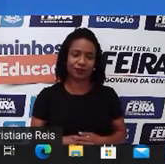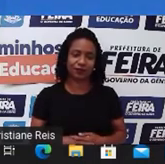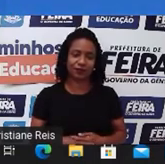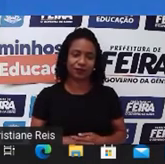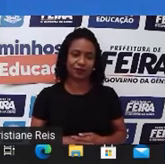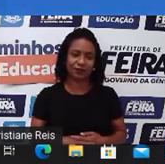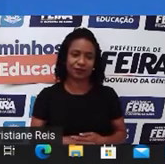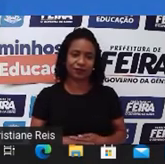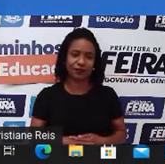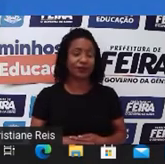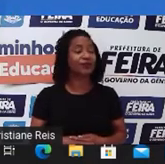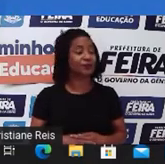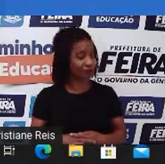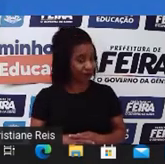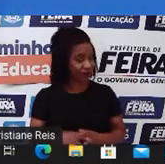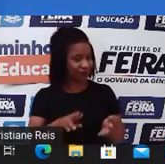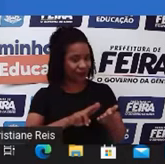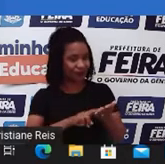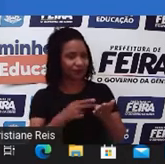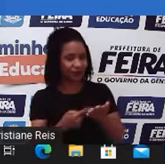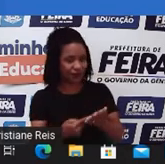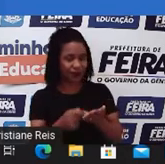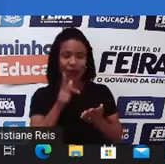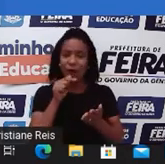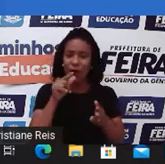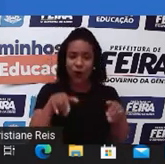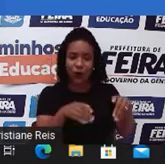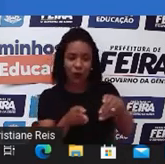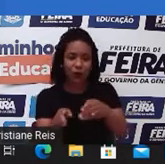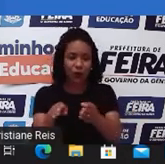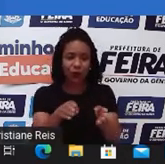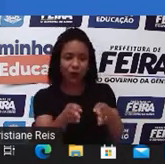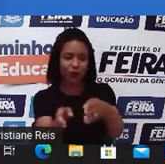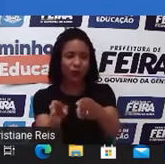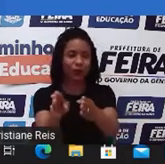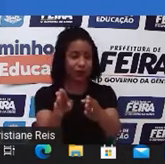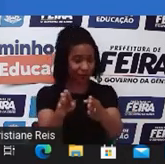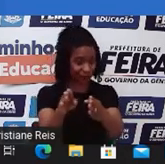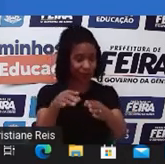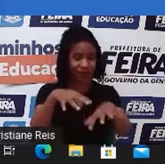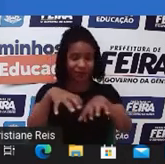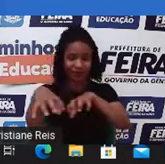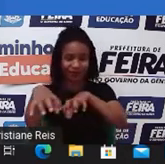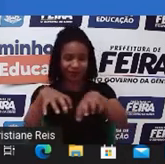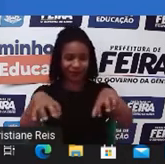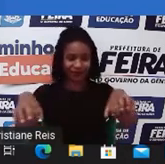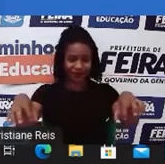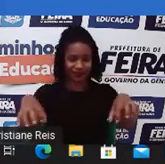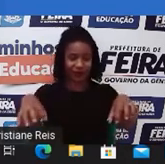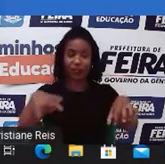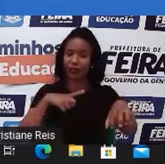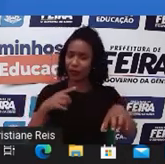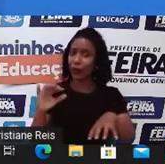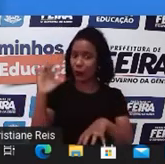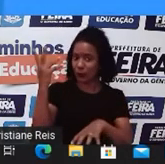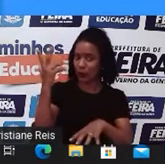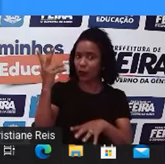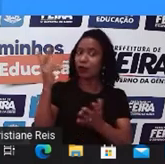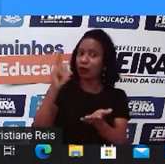O rio que corre pela Intraland está cheio de fatos e ficção.